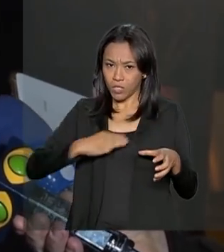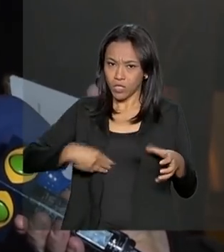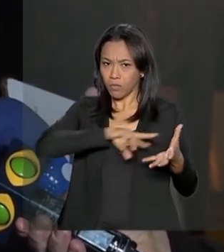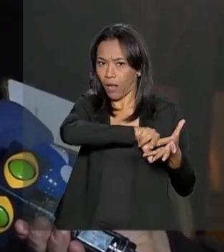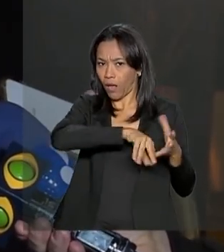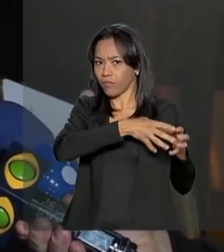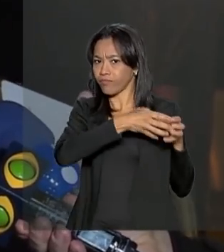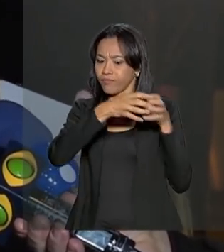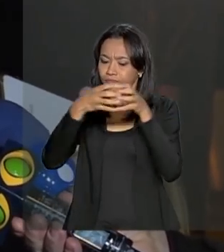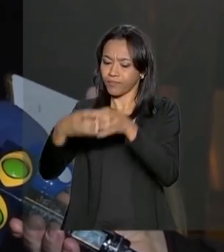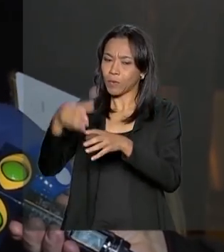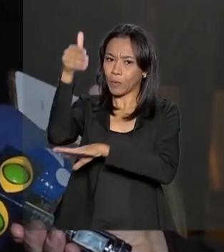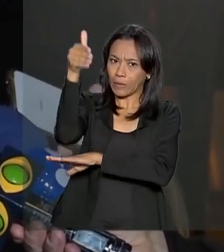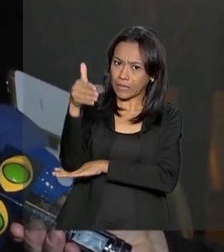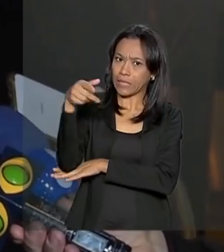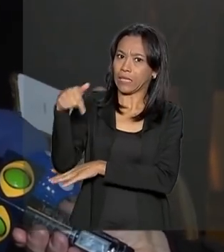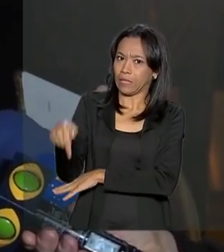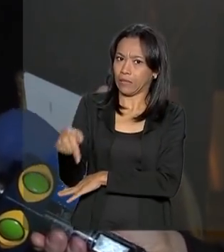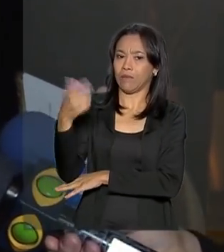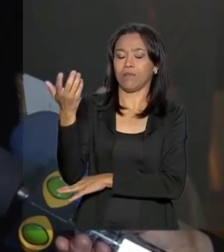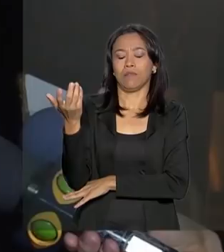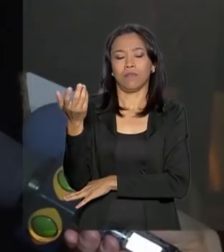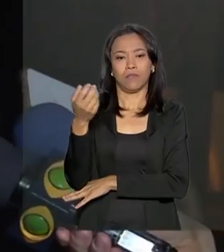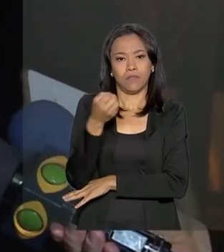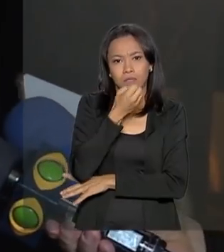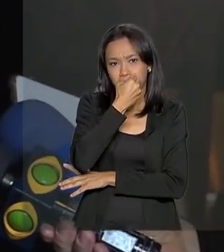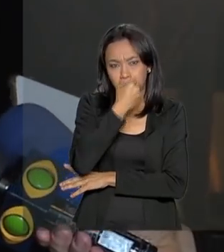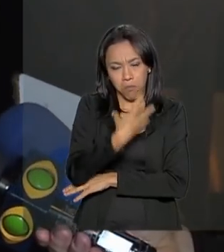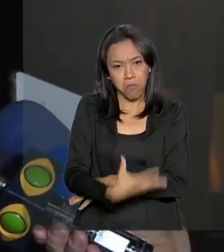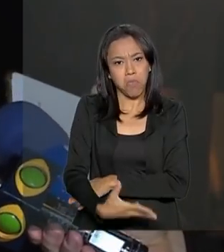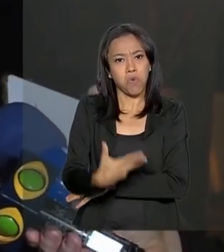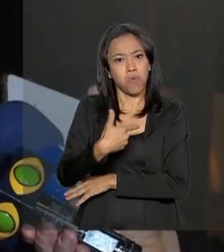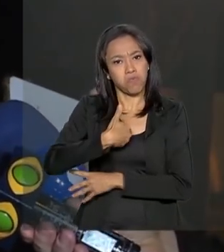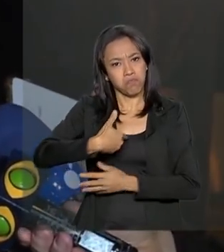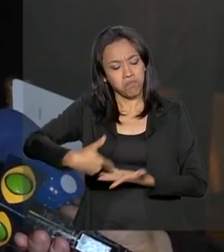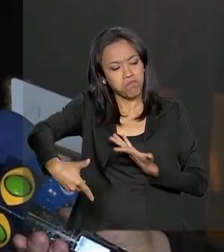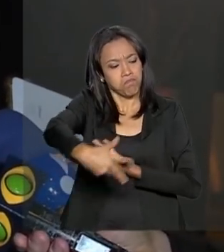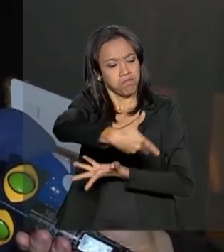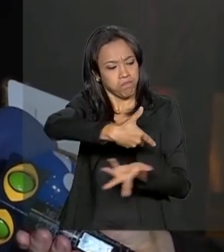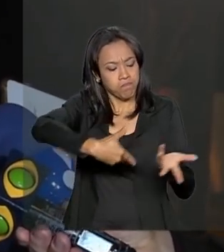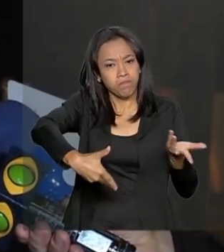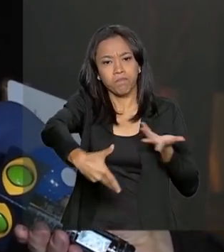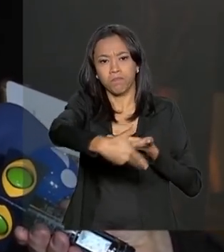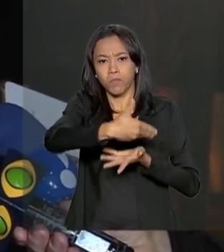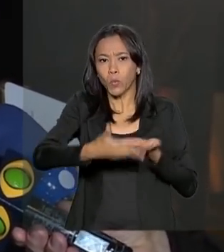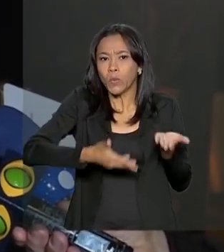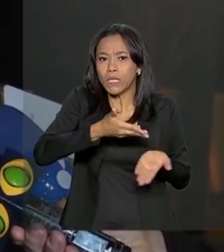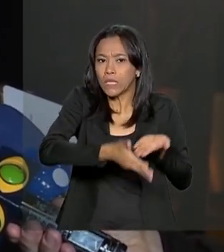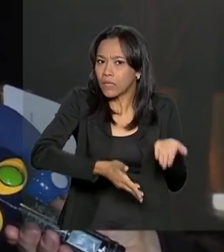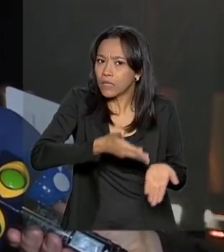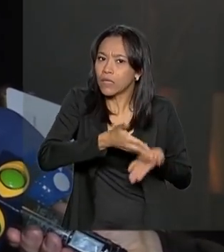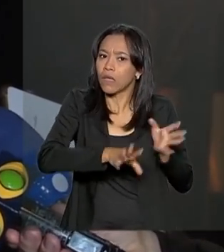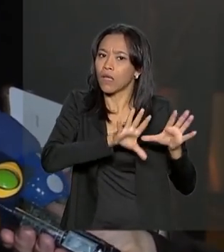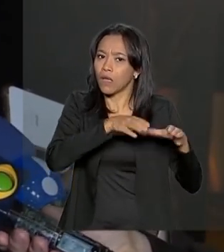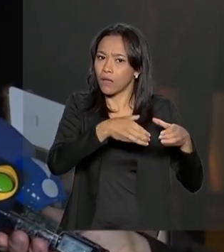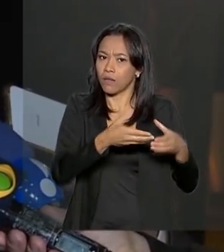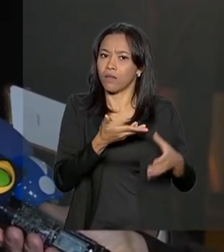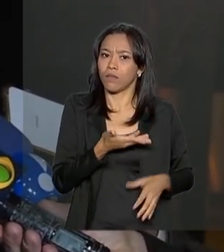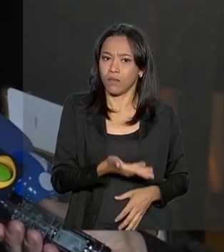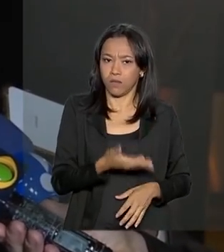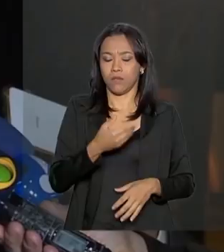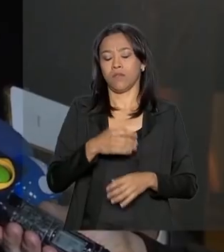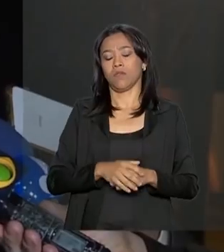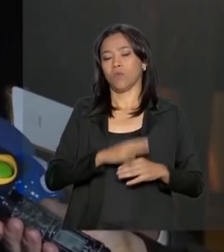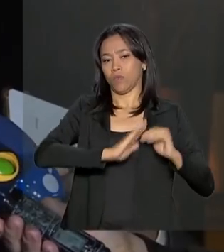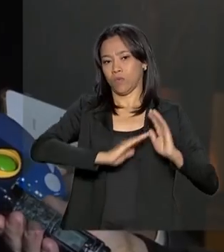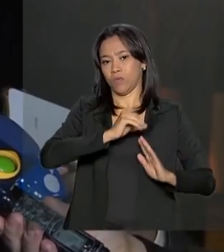bem o que isso significa para a diplomacia americana e, por certo, nos dá a